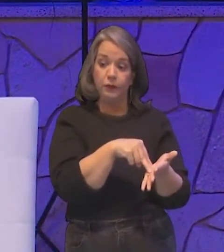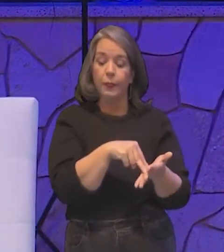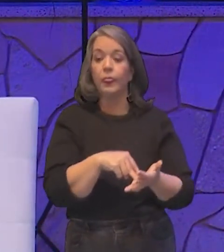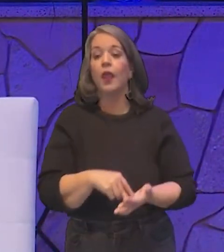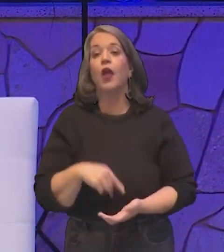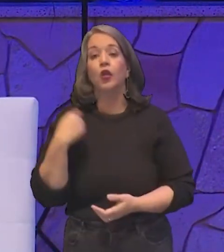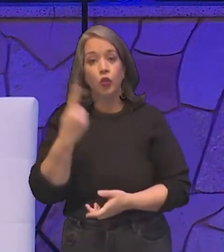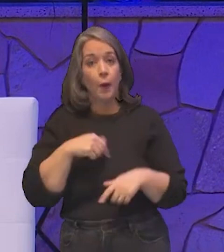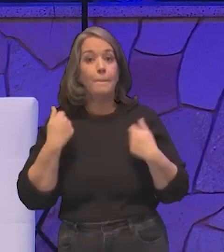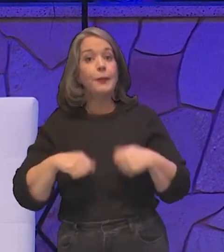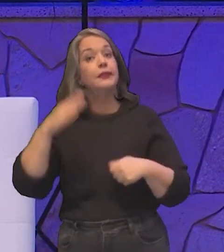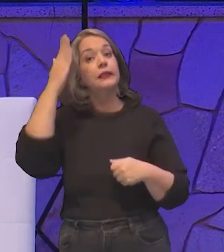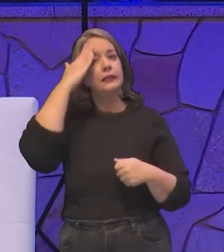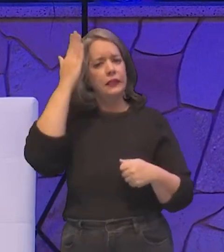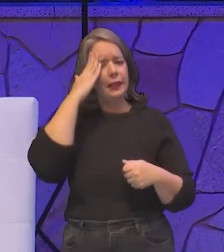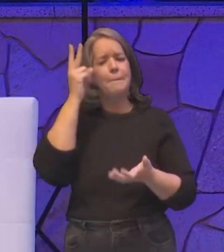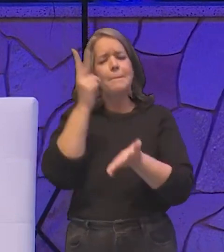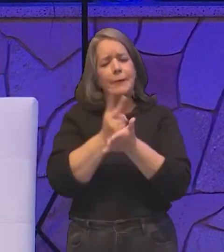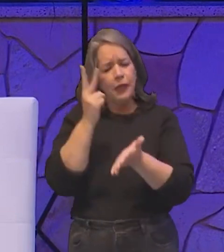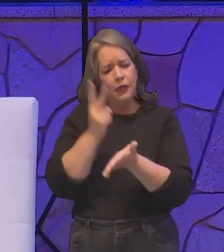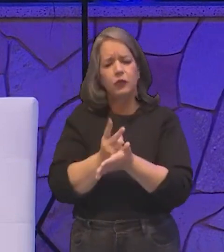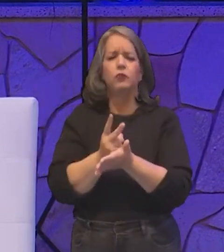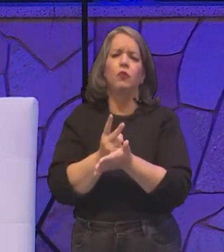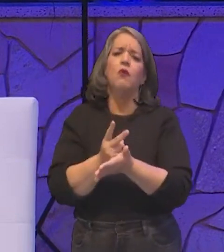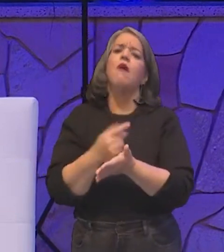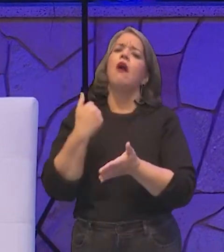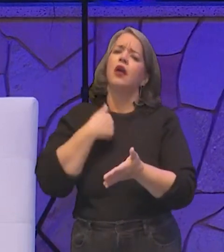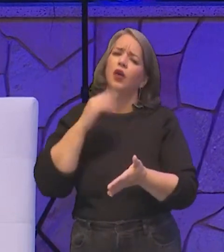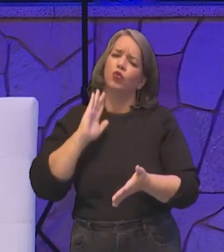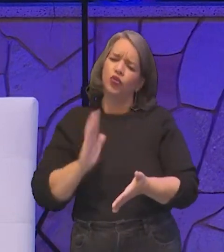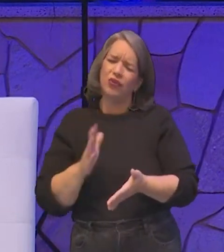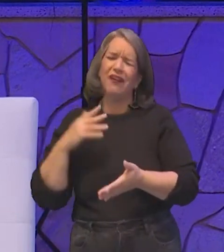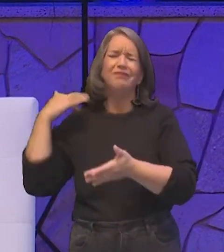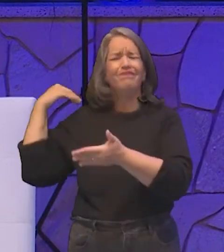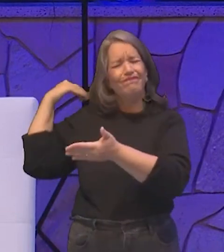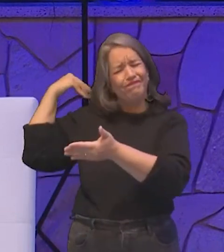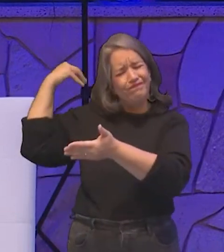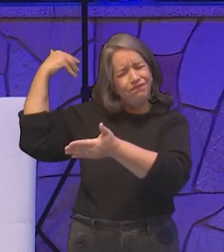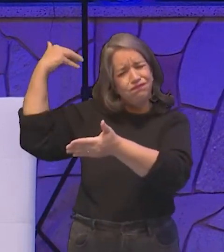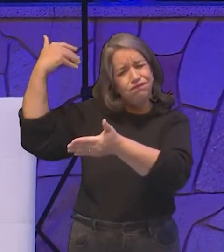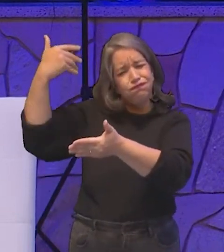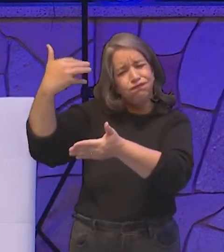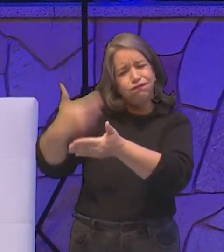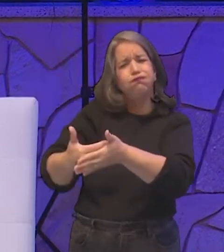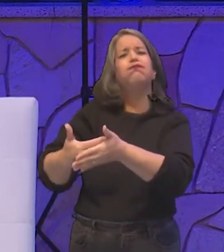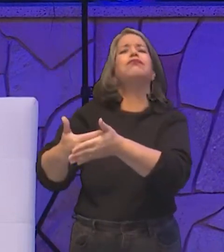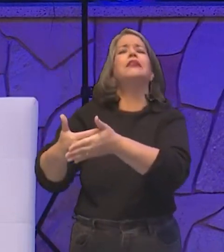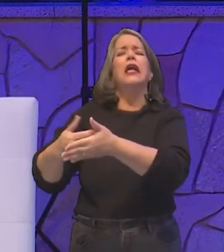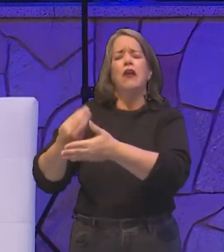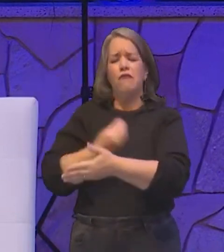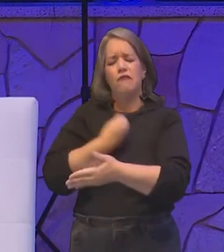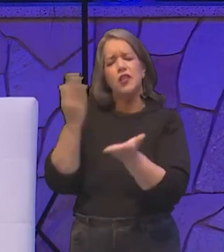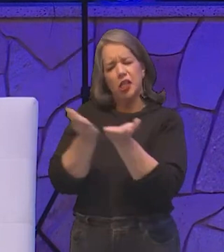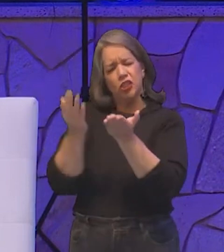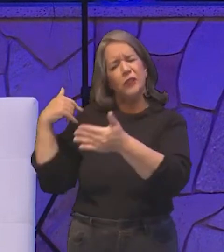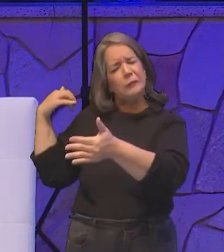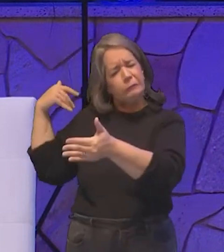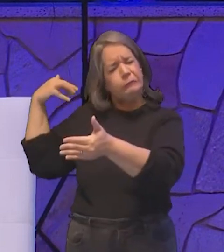Por mais que sejamos fortes na fé, por mais que tenhamos anos e anos de caminhada